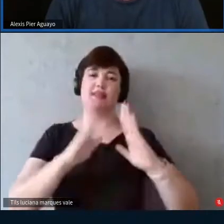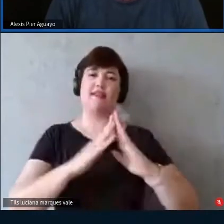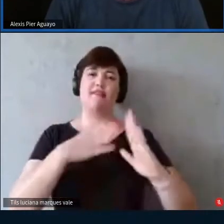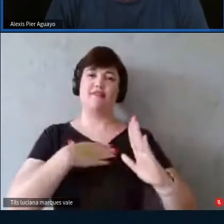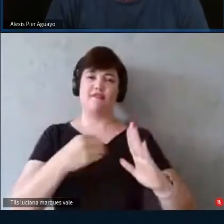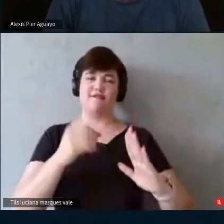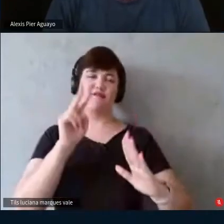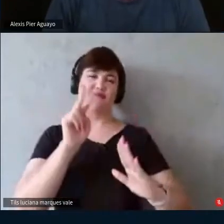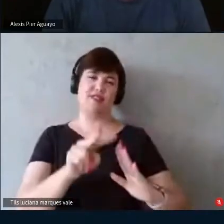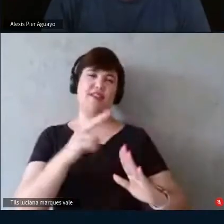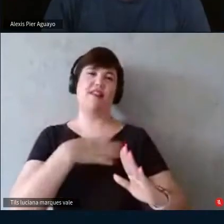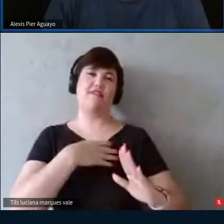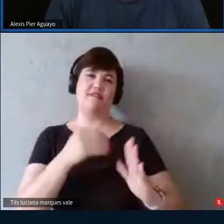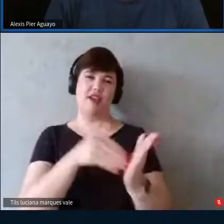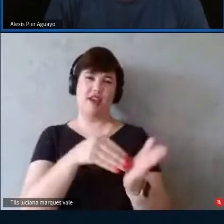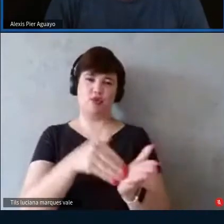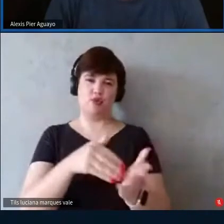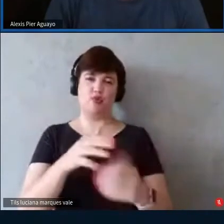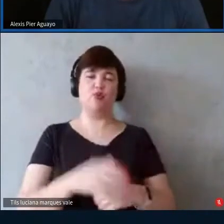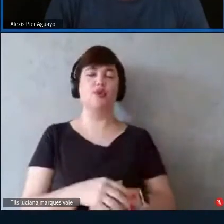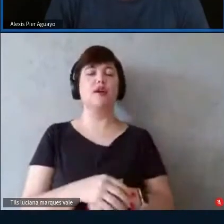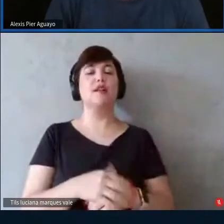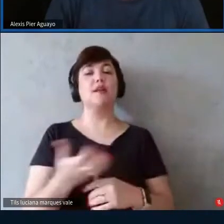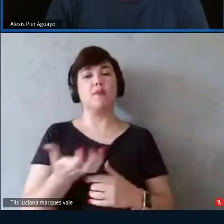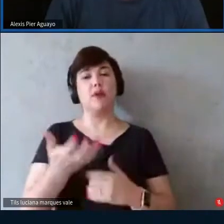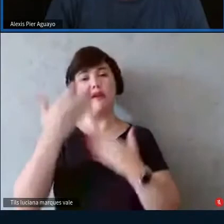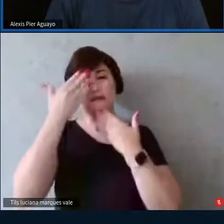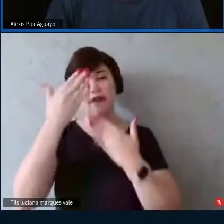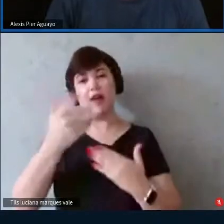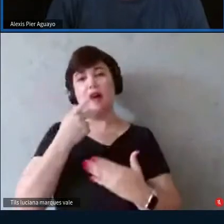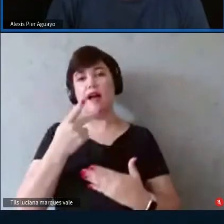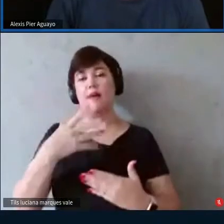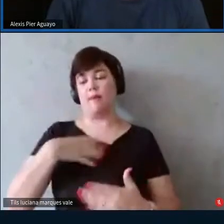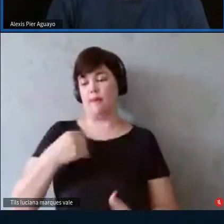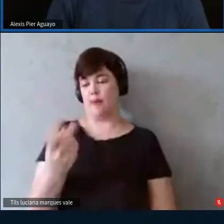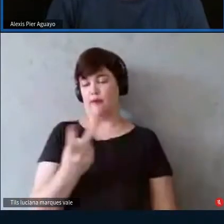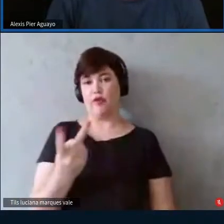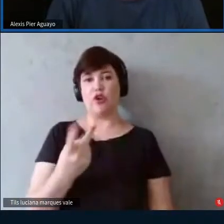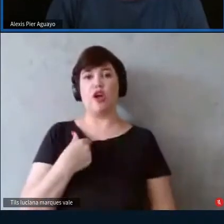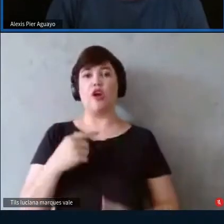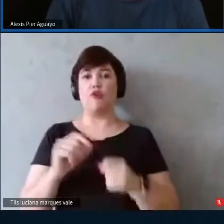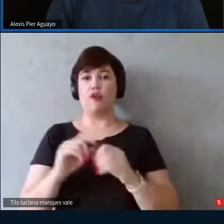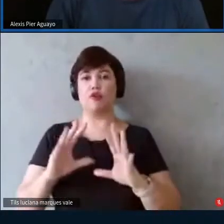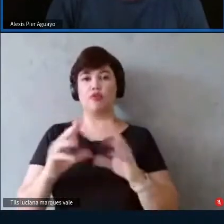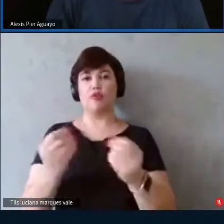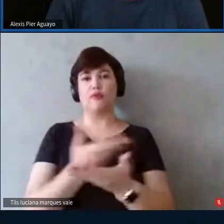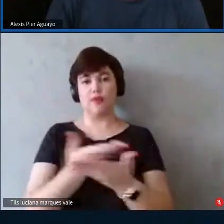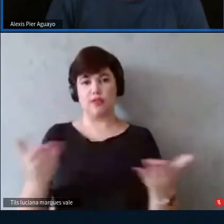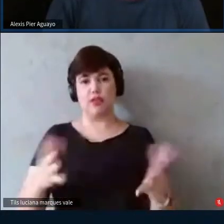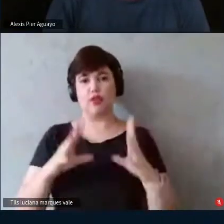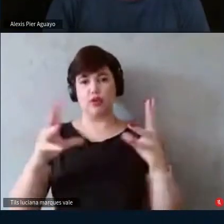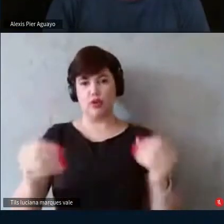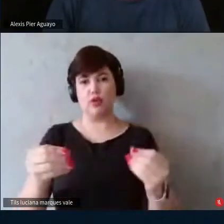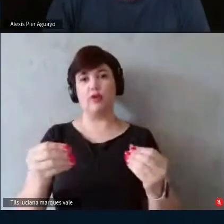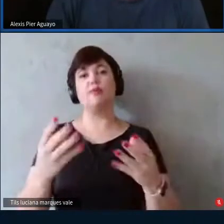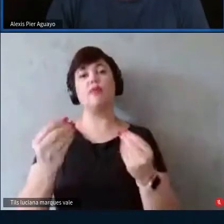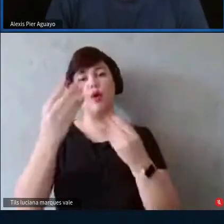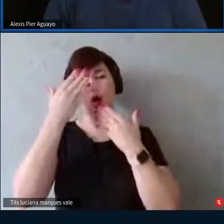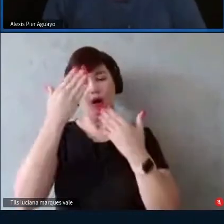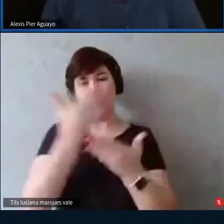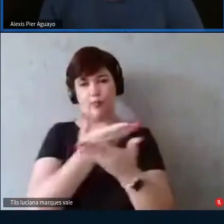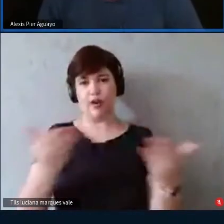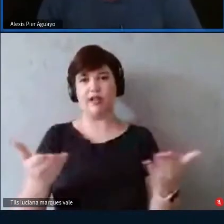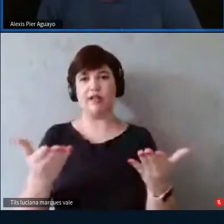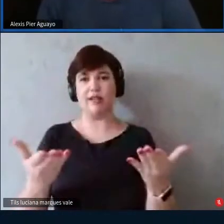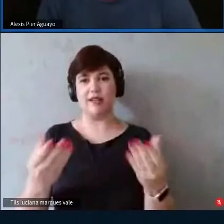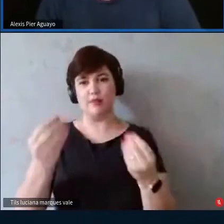sogra. Eu queria dizer aqui para minhas filhas que tudo que eu faço é por vocês. Então, é isso.